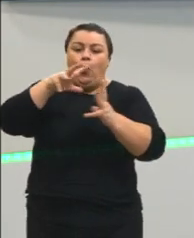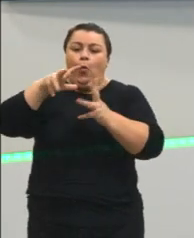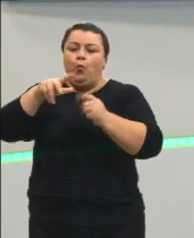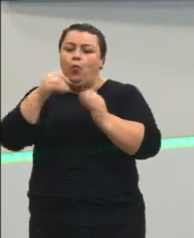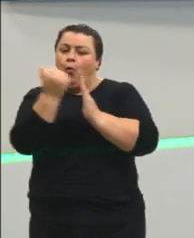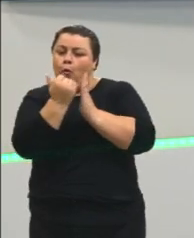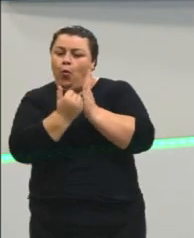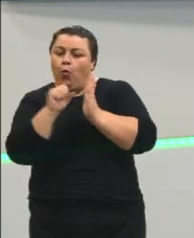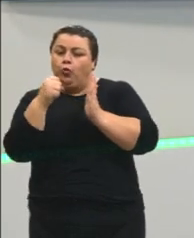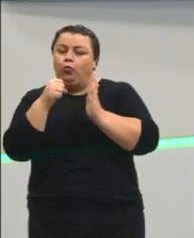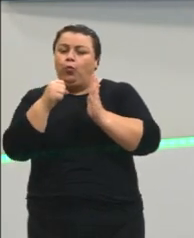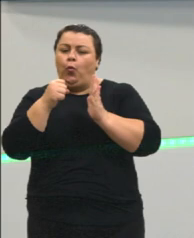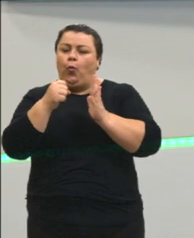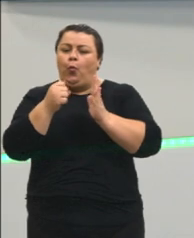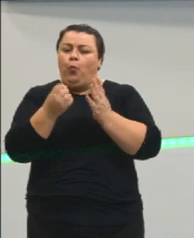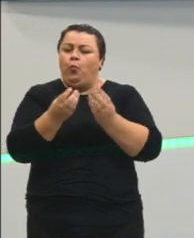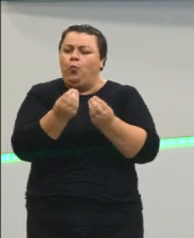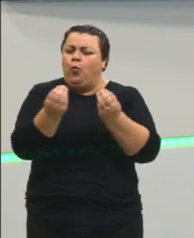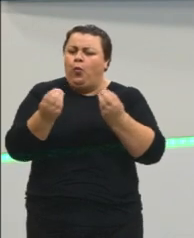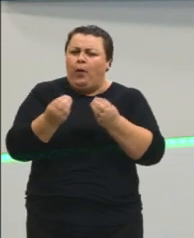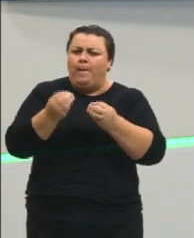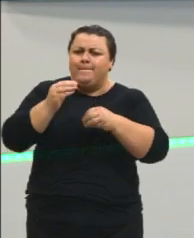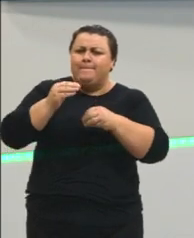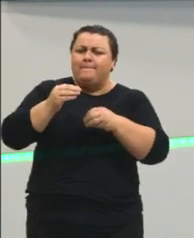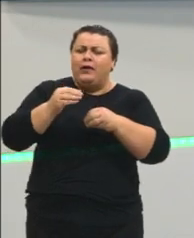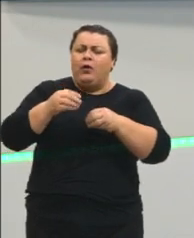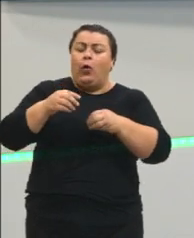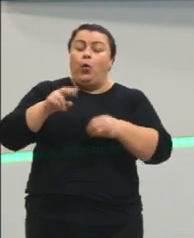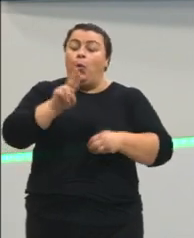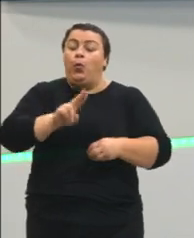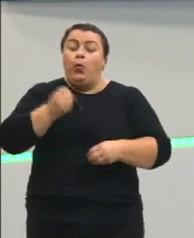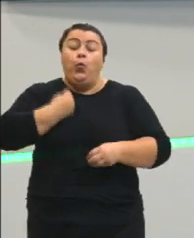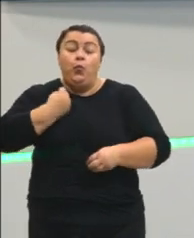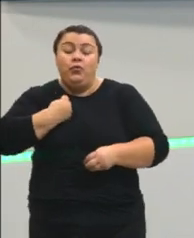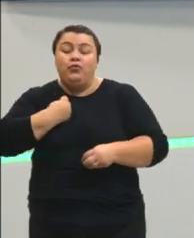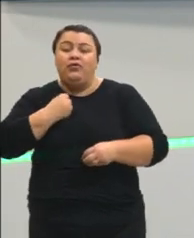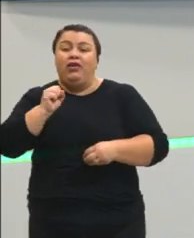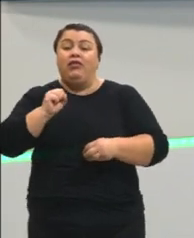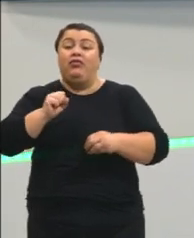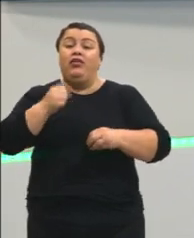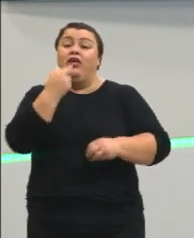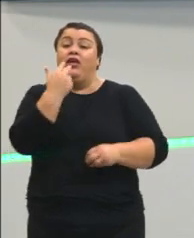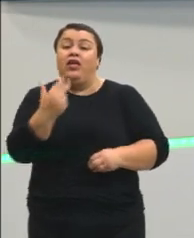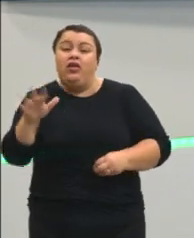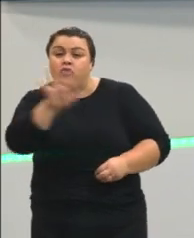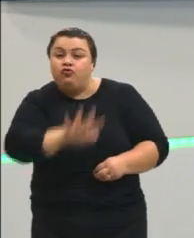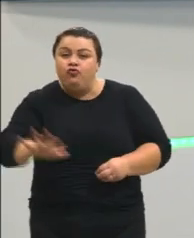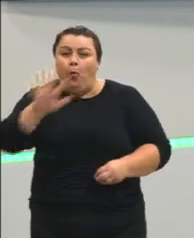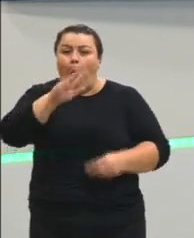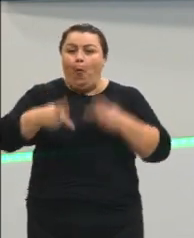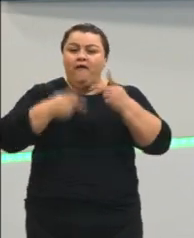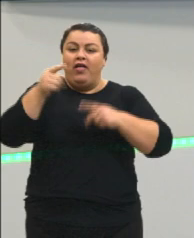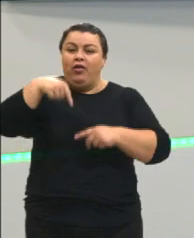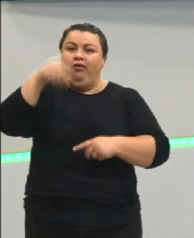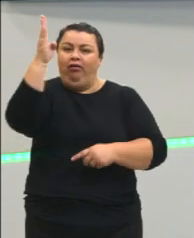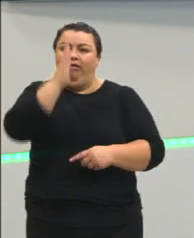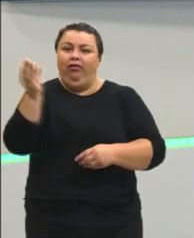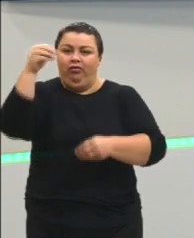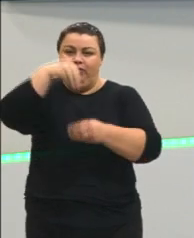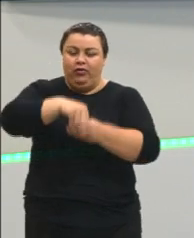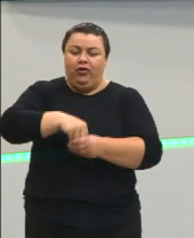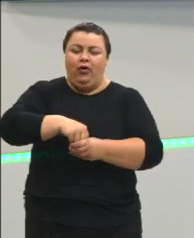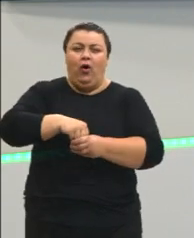maior número de idiomas falados dentro do nosso território tá e a gente tem e todo